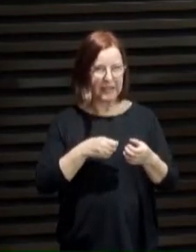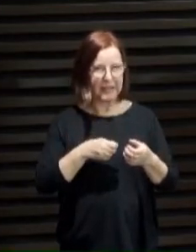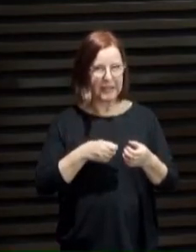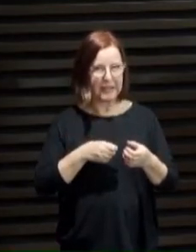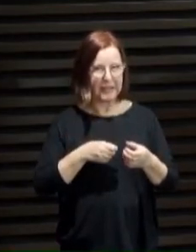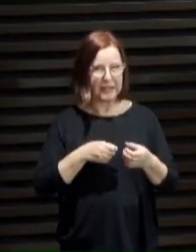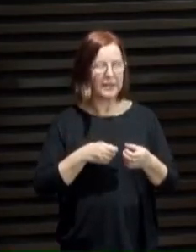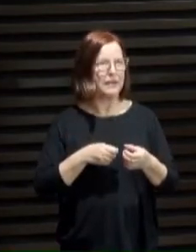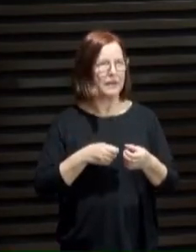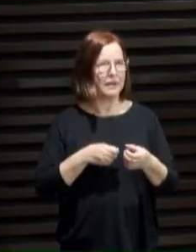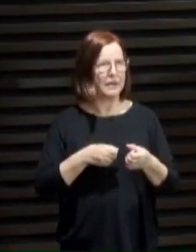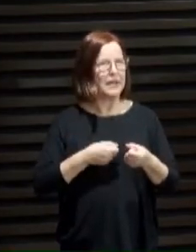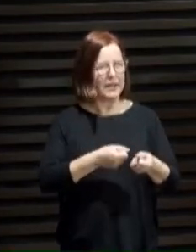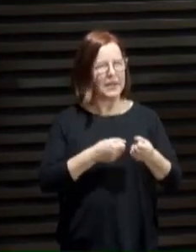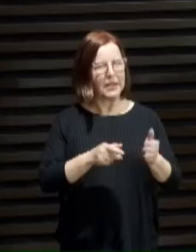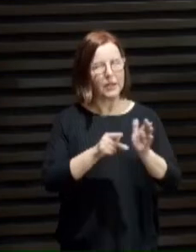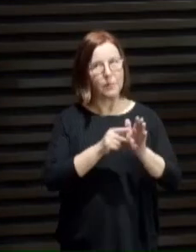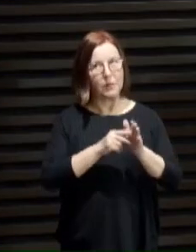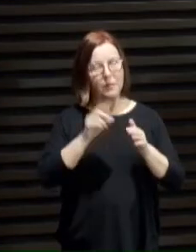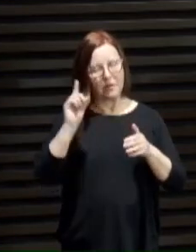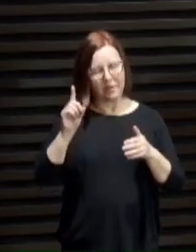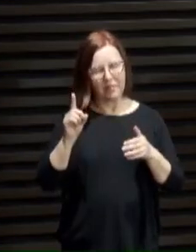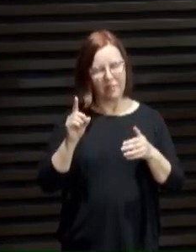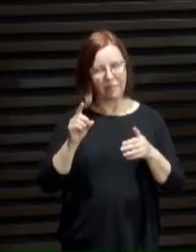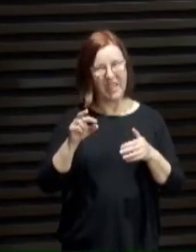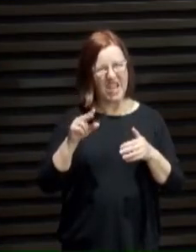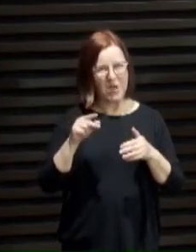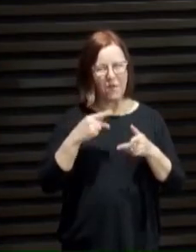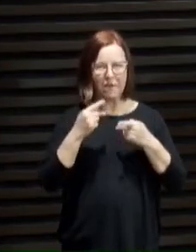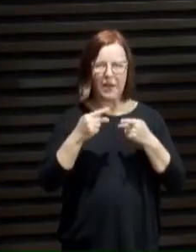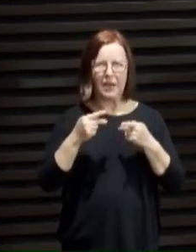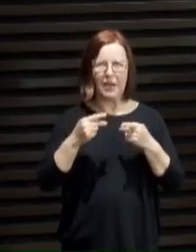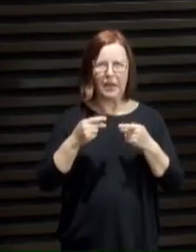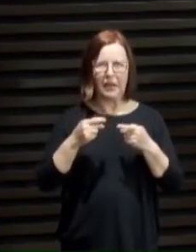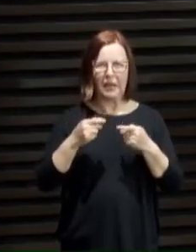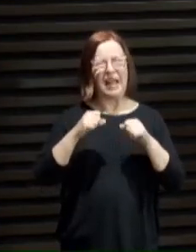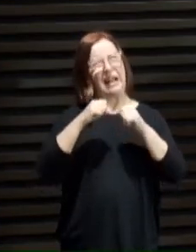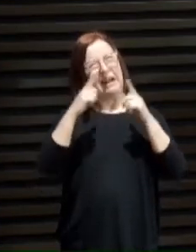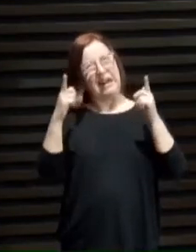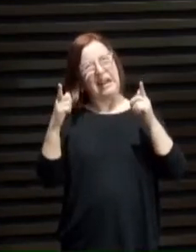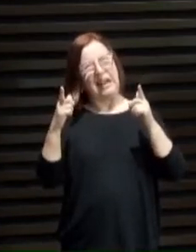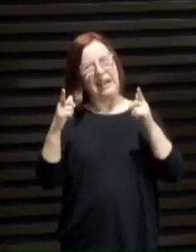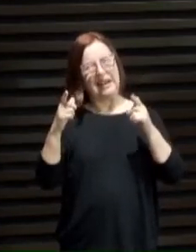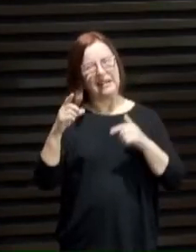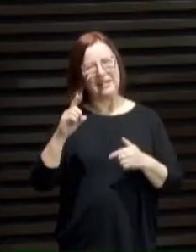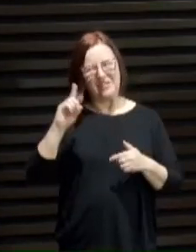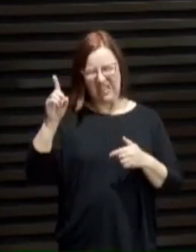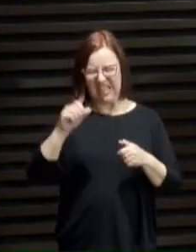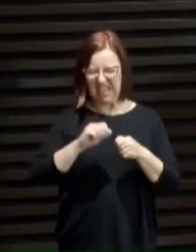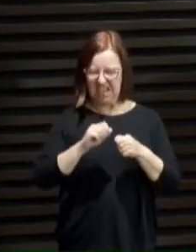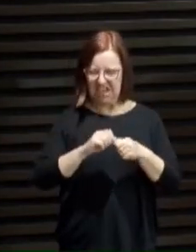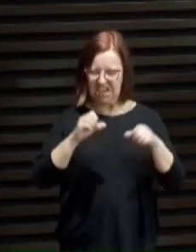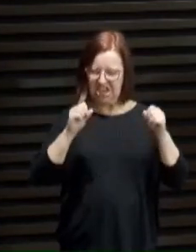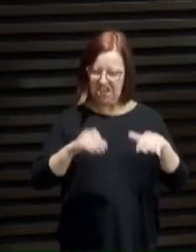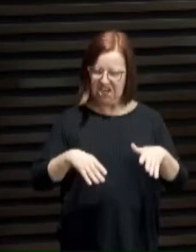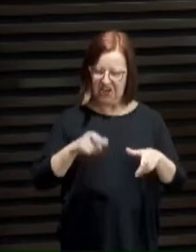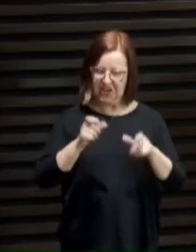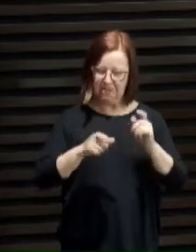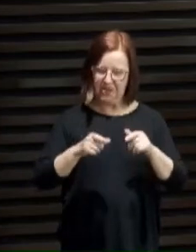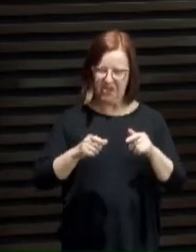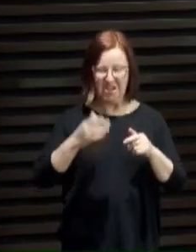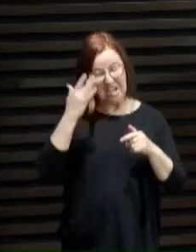É como se ele estivesse dizendo a Deus o seguinte: é claro, porque você criou seres humanos que não sabem te